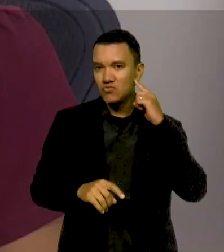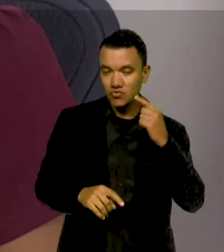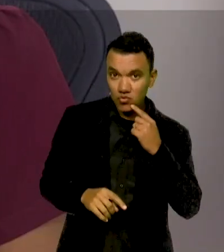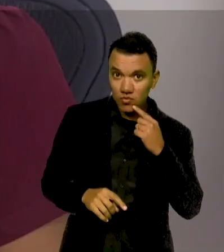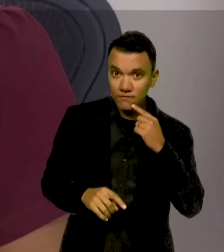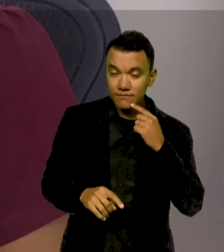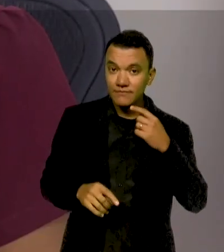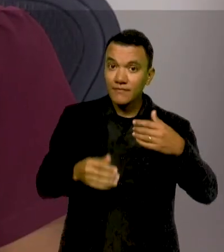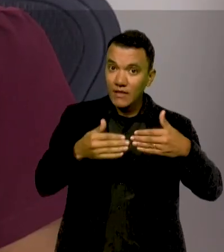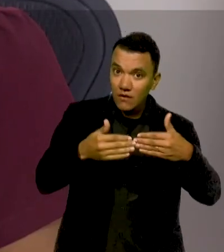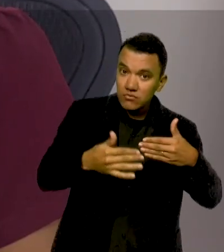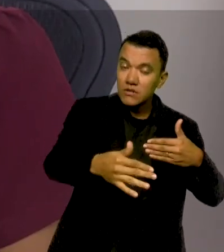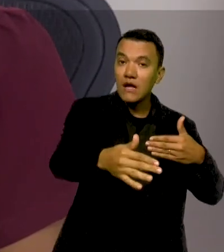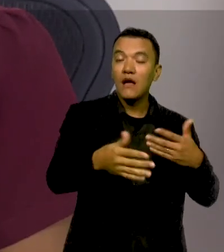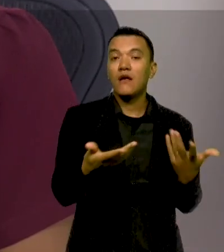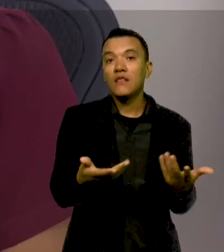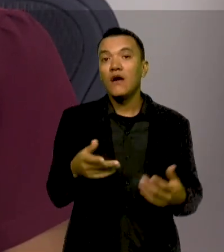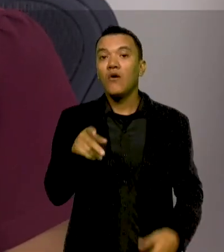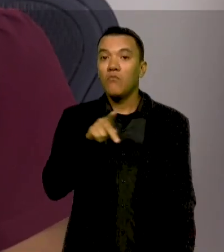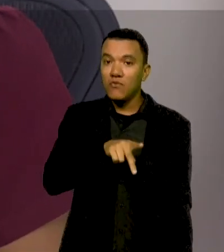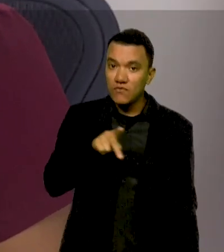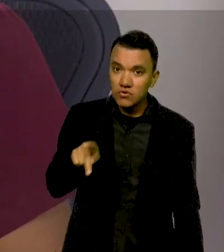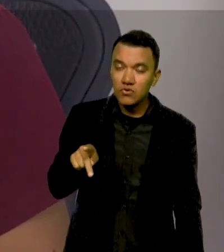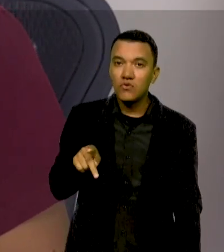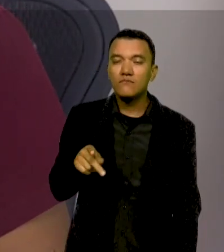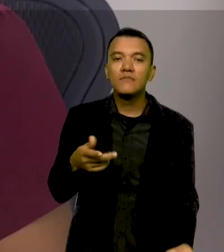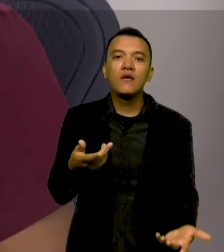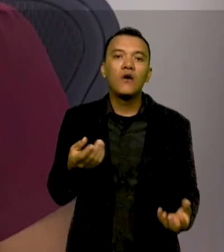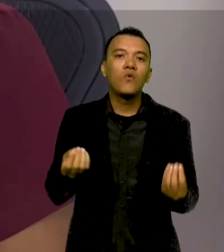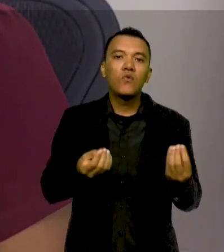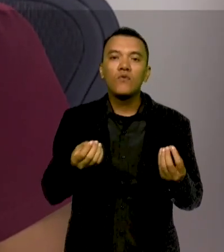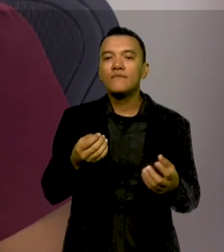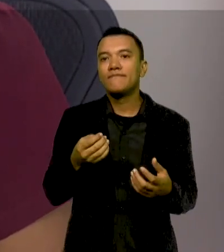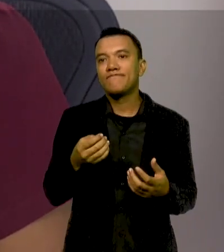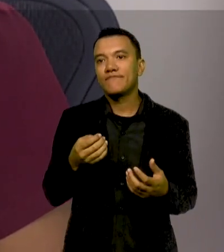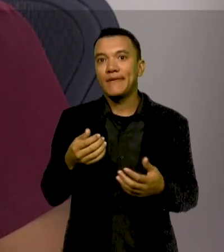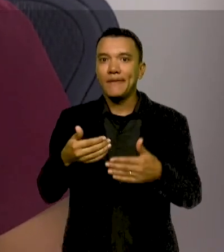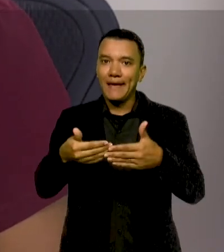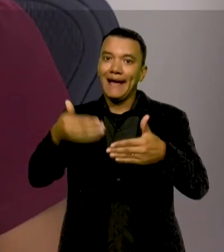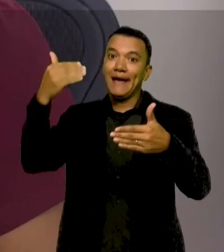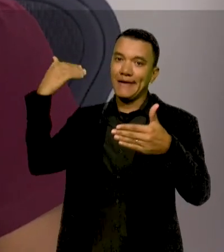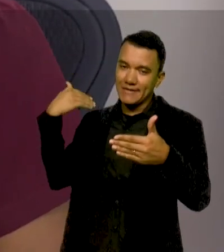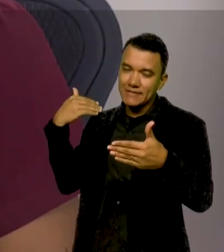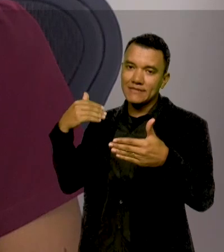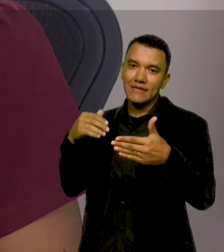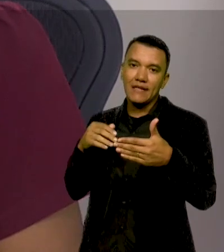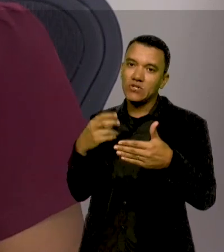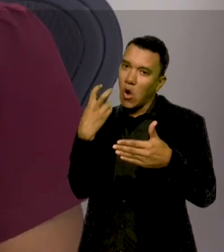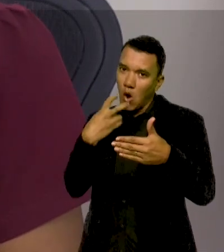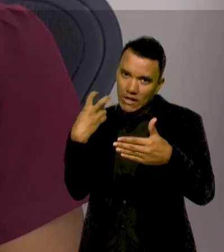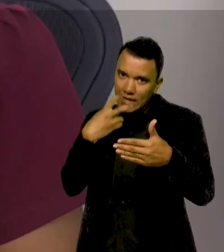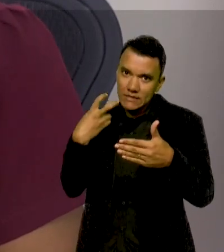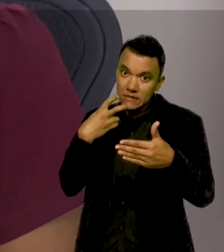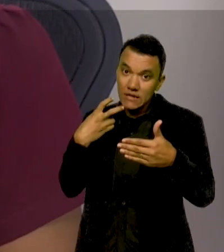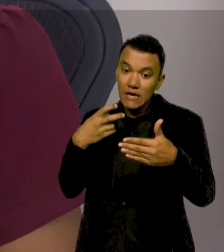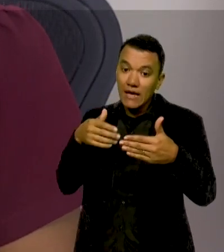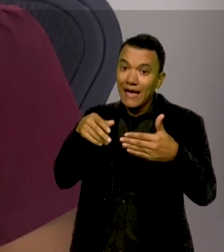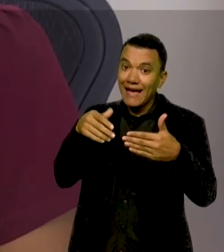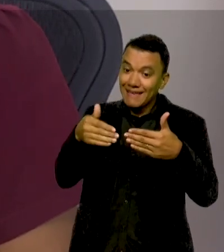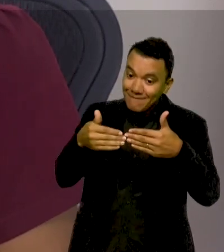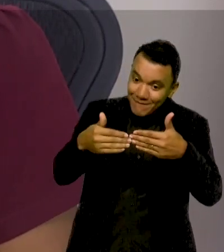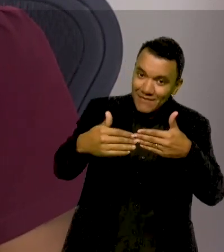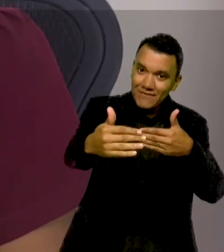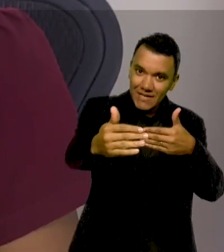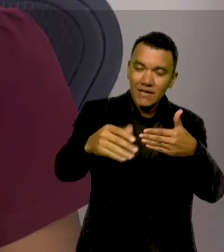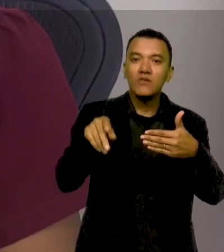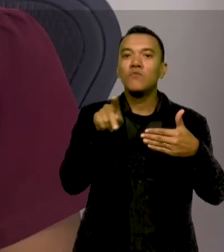utilização, os professores que até então utilizavam a abordagem do oralismo, né, eles tiveram que aprender, né,